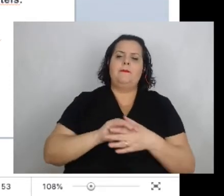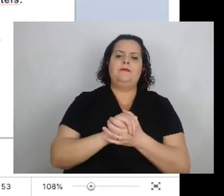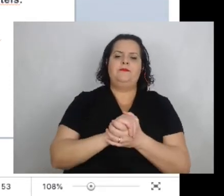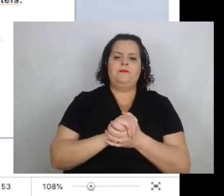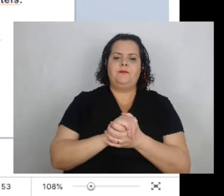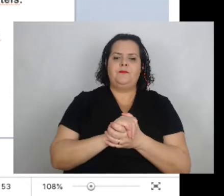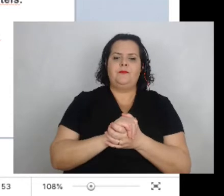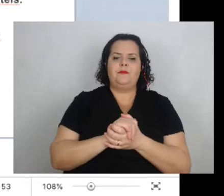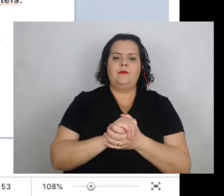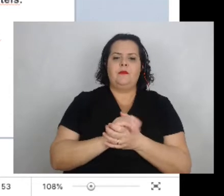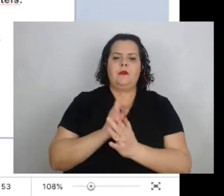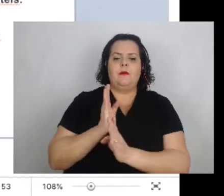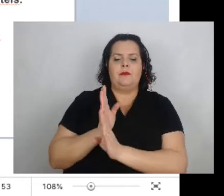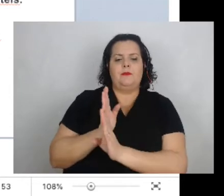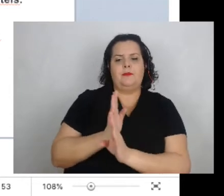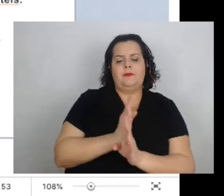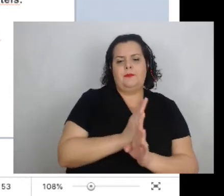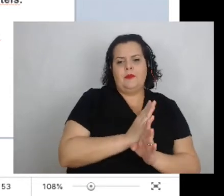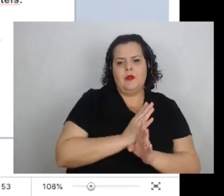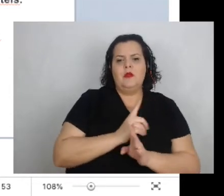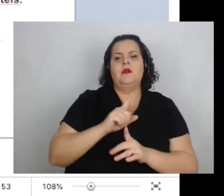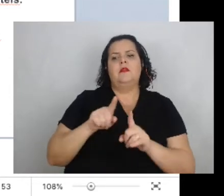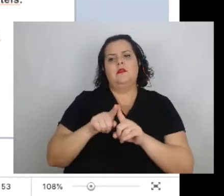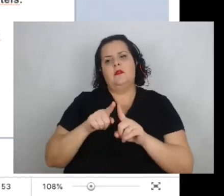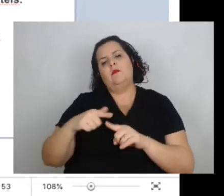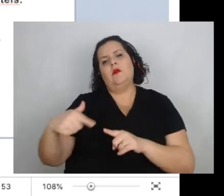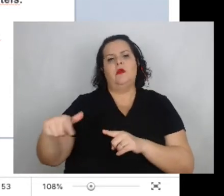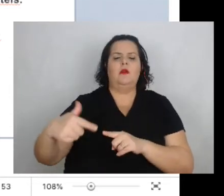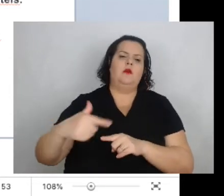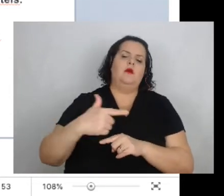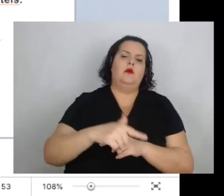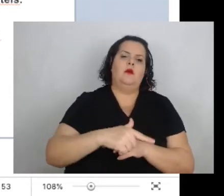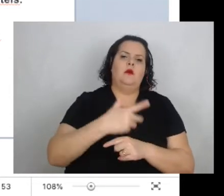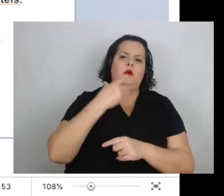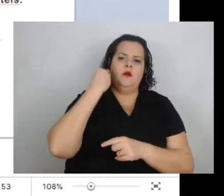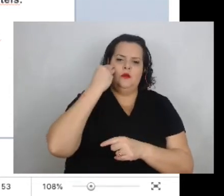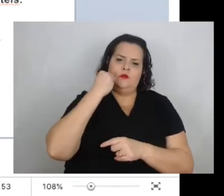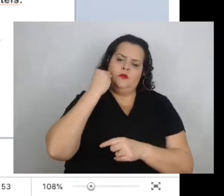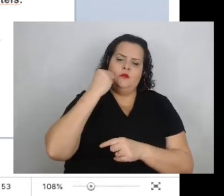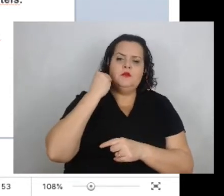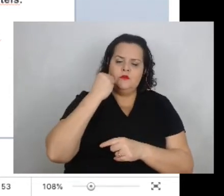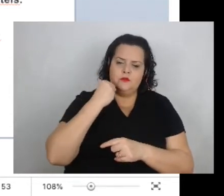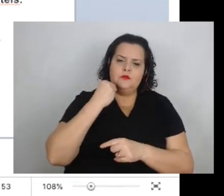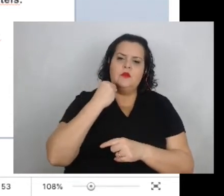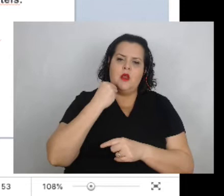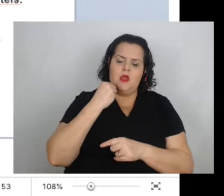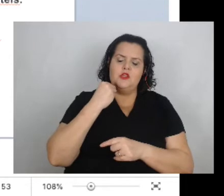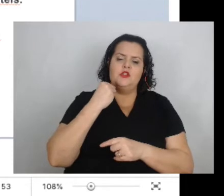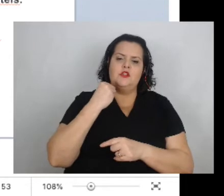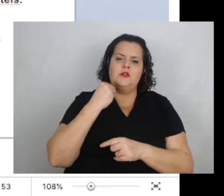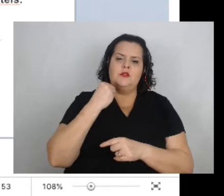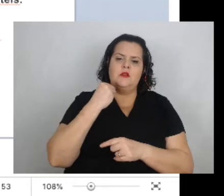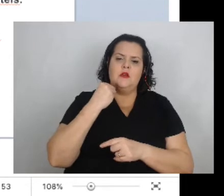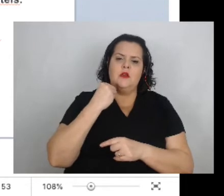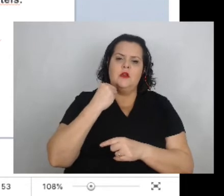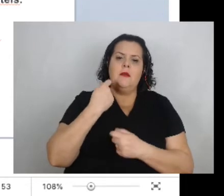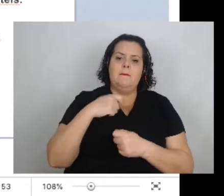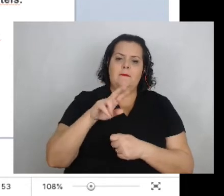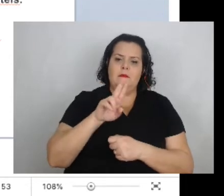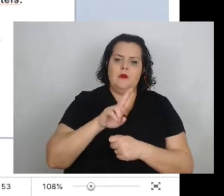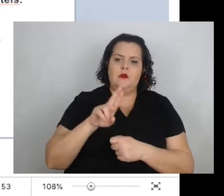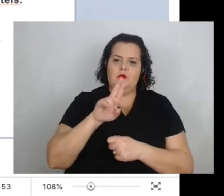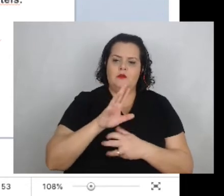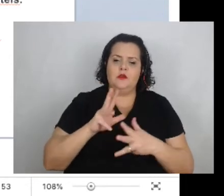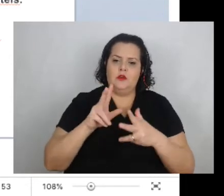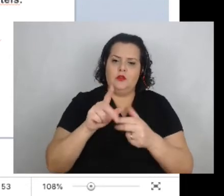sorológicos disponibilizados comercialmente, ela deve ser considerada na avaliação de diagnóstico de infecção recente